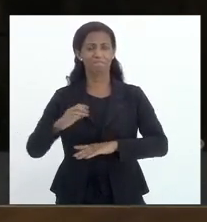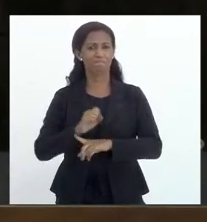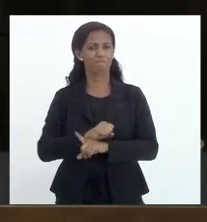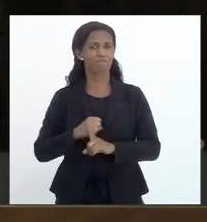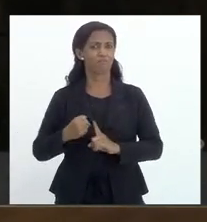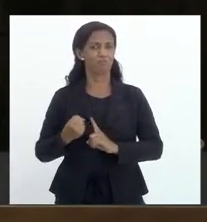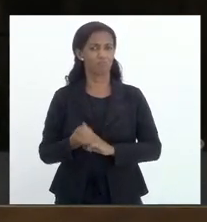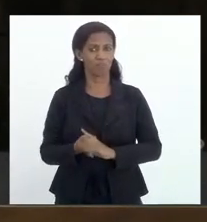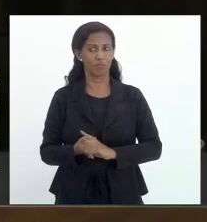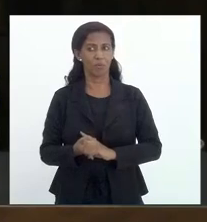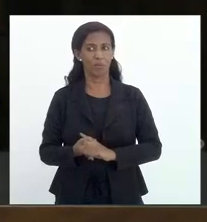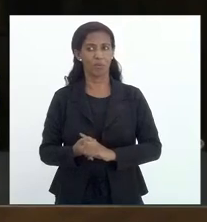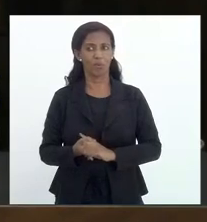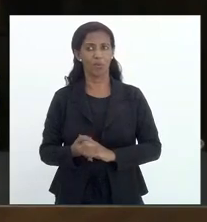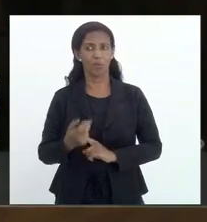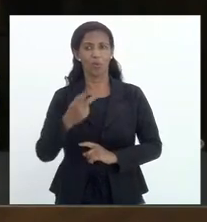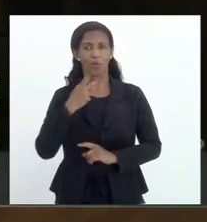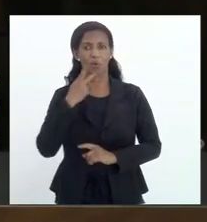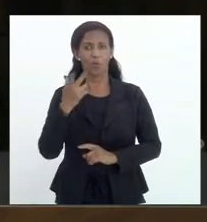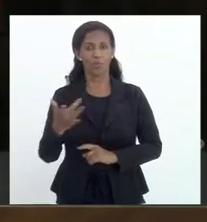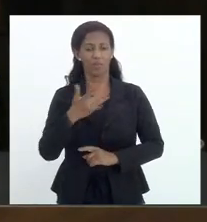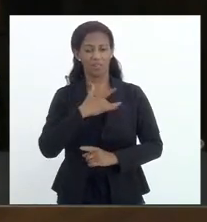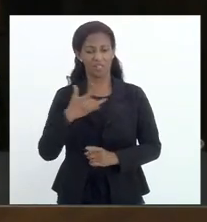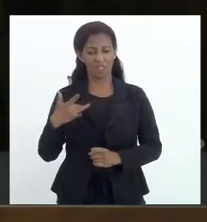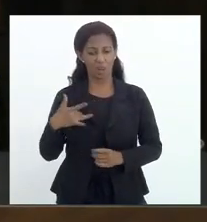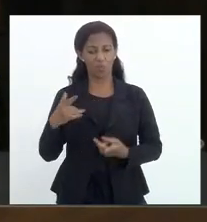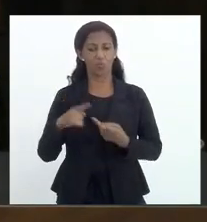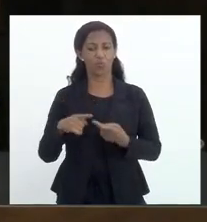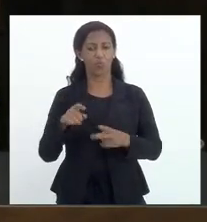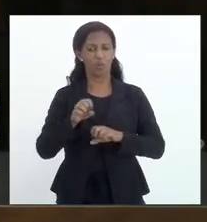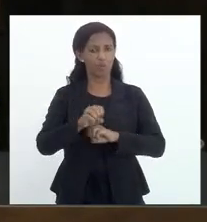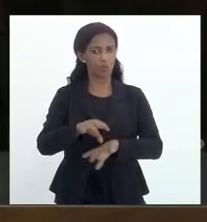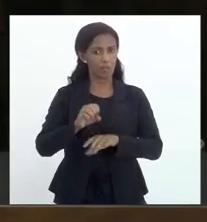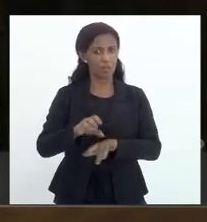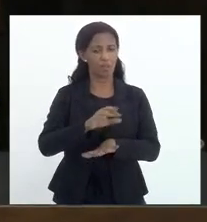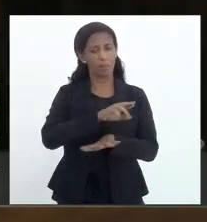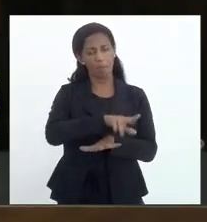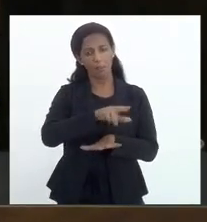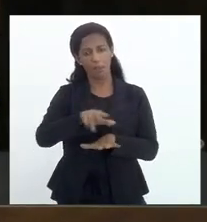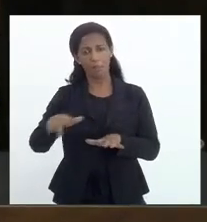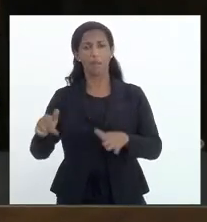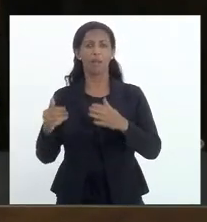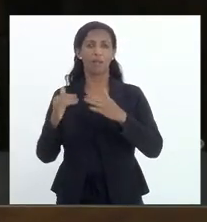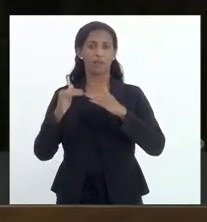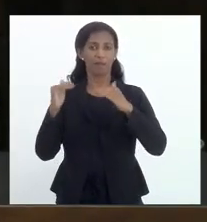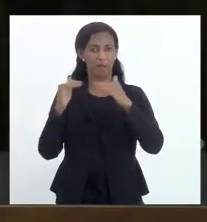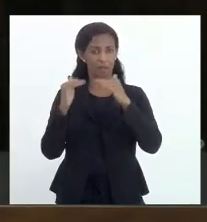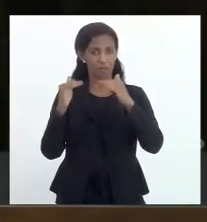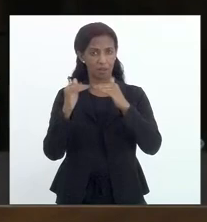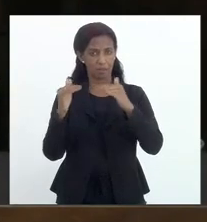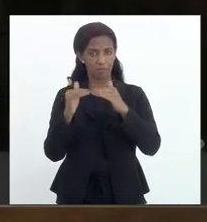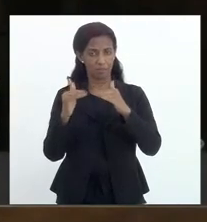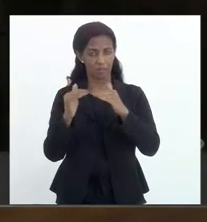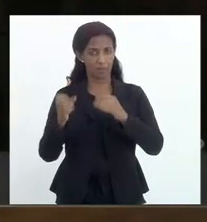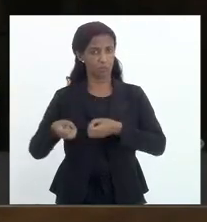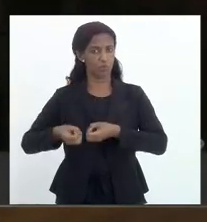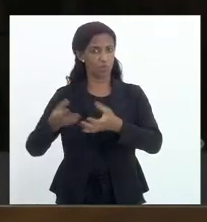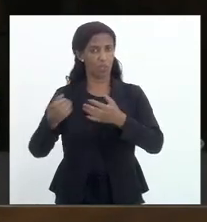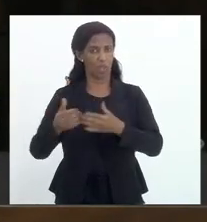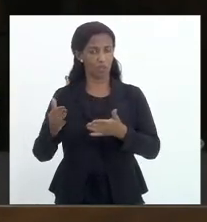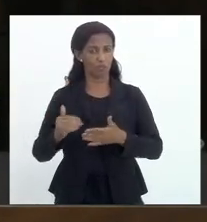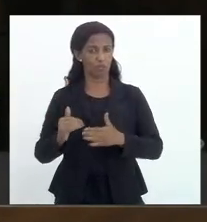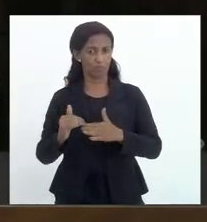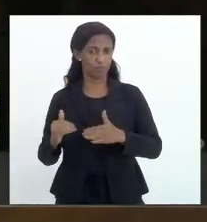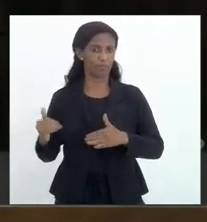socialmente. Porque quando ela fala saúde, educação, etc., ela está mostrando que o teto de gasto é excludente socialmente.